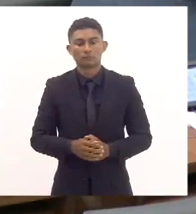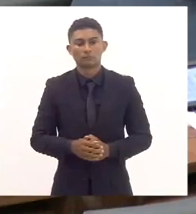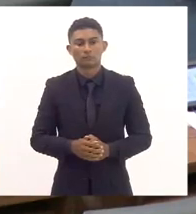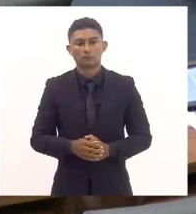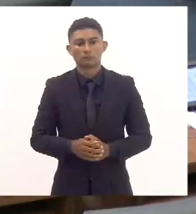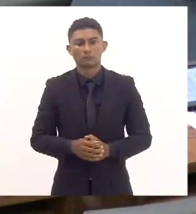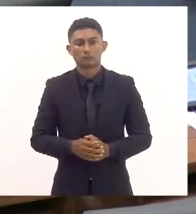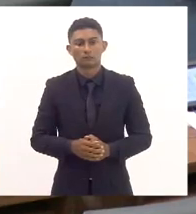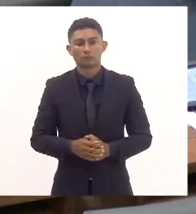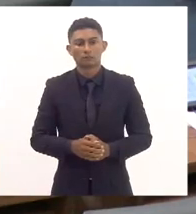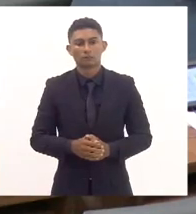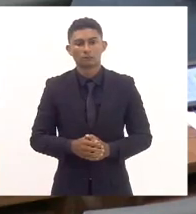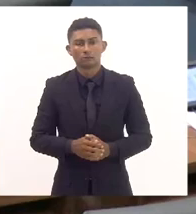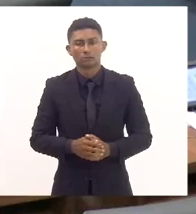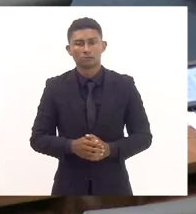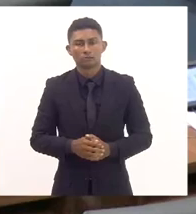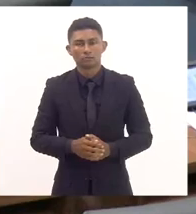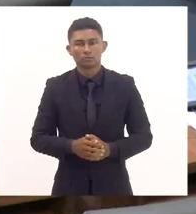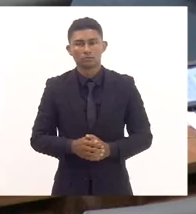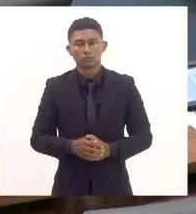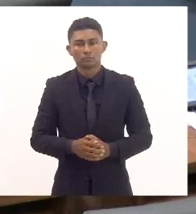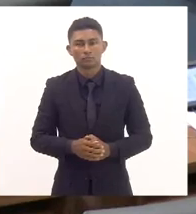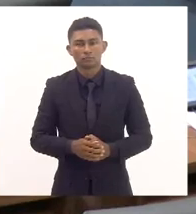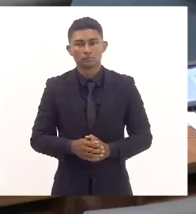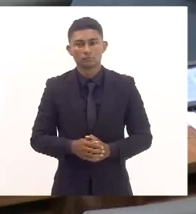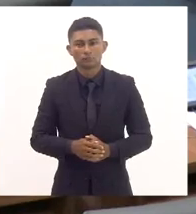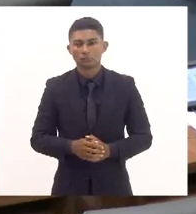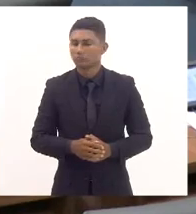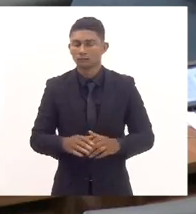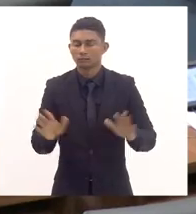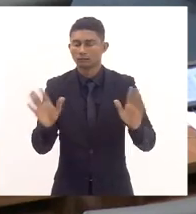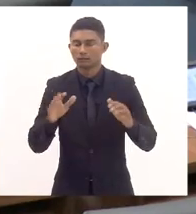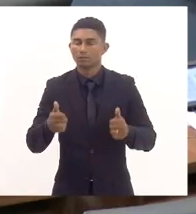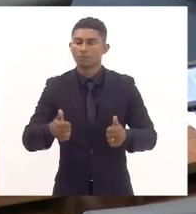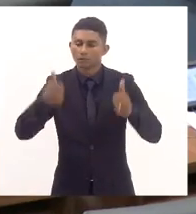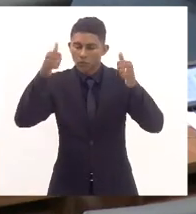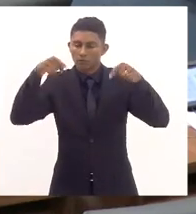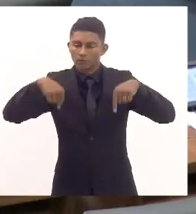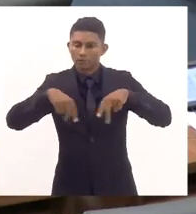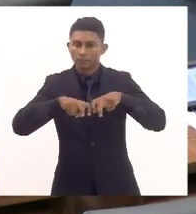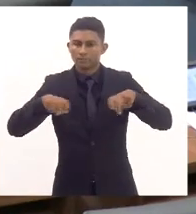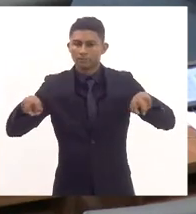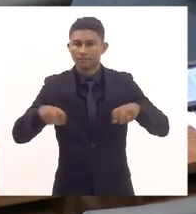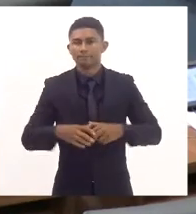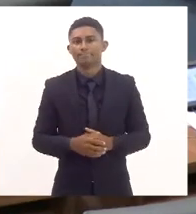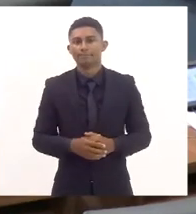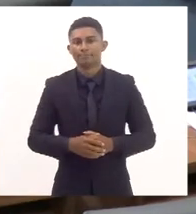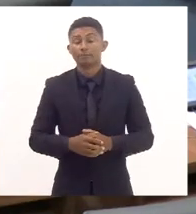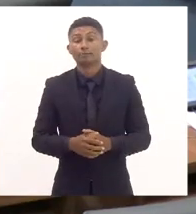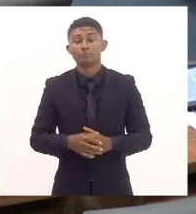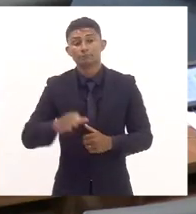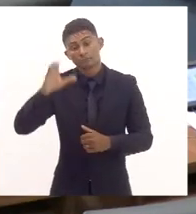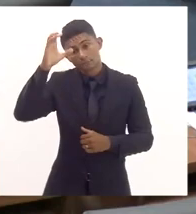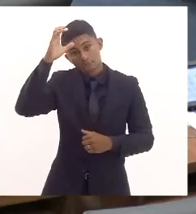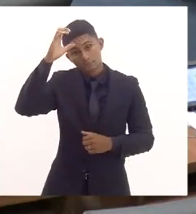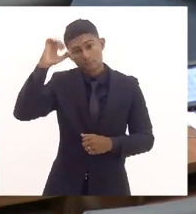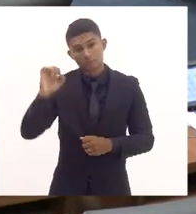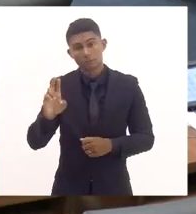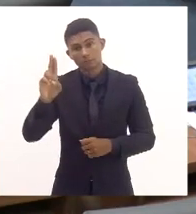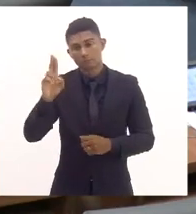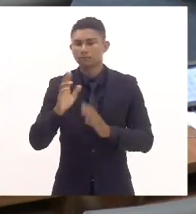e não é melhor que seja da mesa Deputado da tia Ju